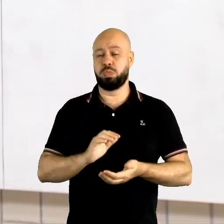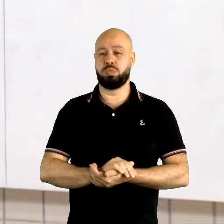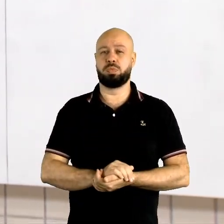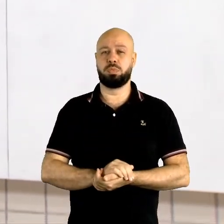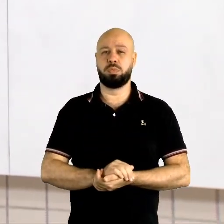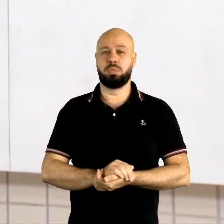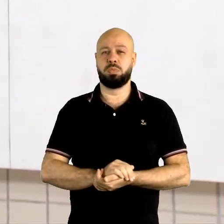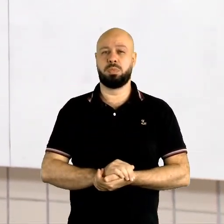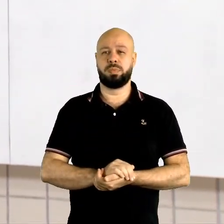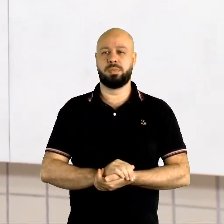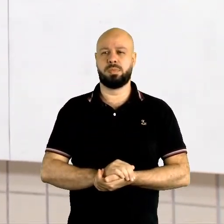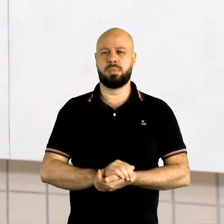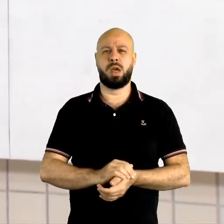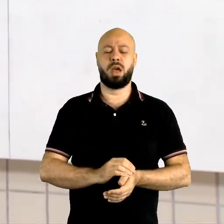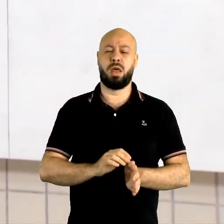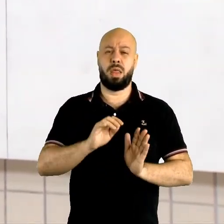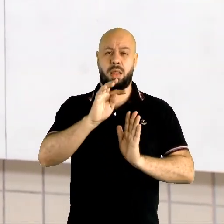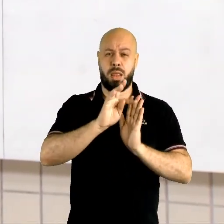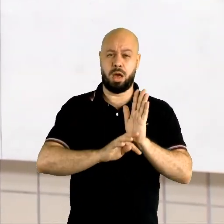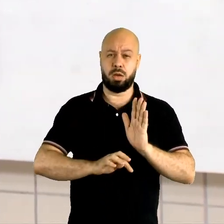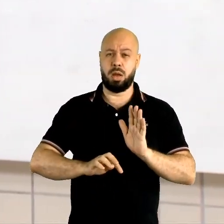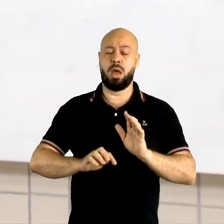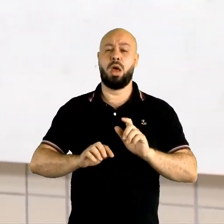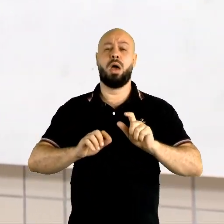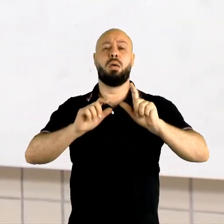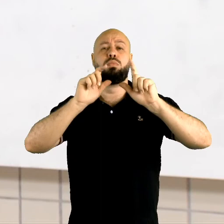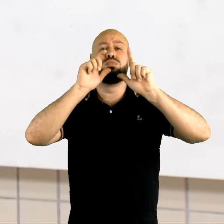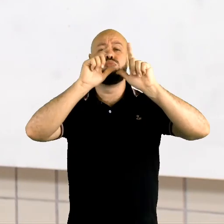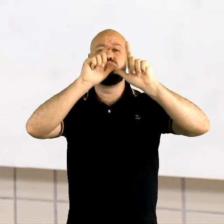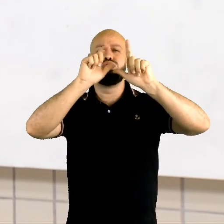Pode ser uma história em quadrinhos.